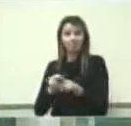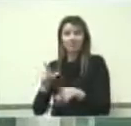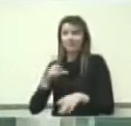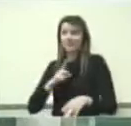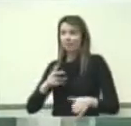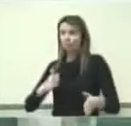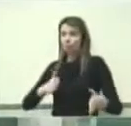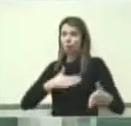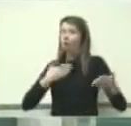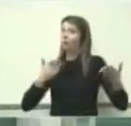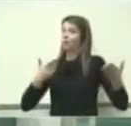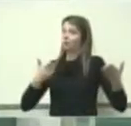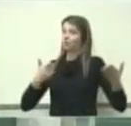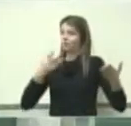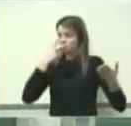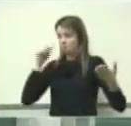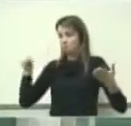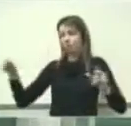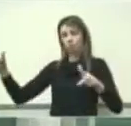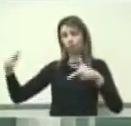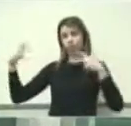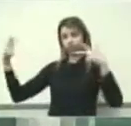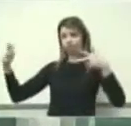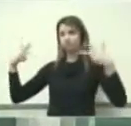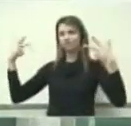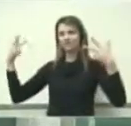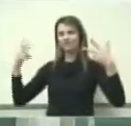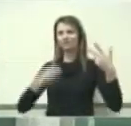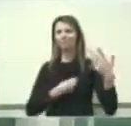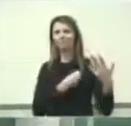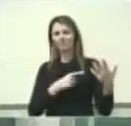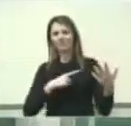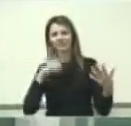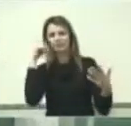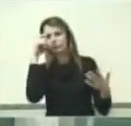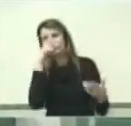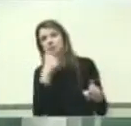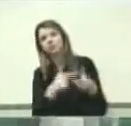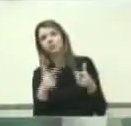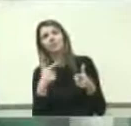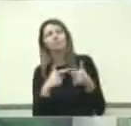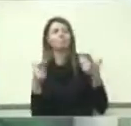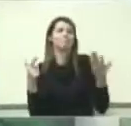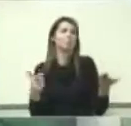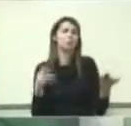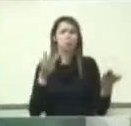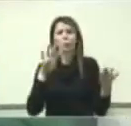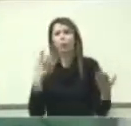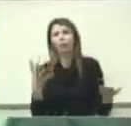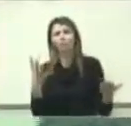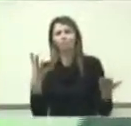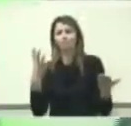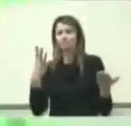tempestades e de que quando menos esperamos elas acontecem